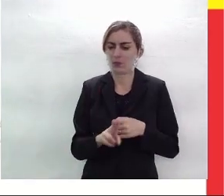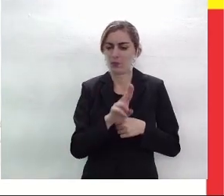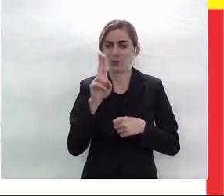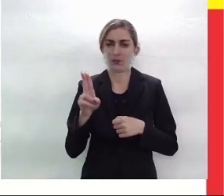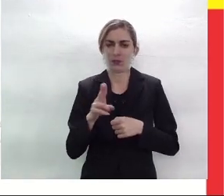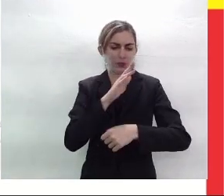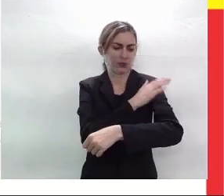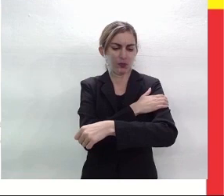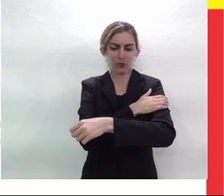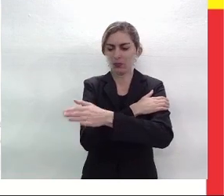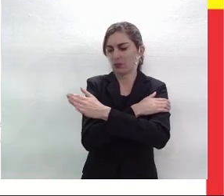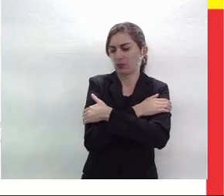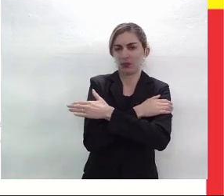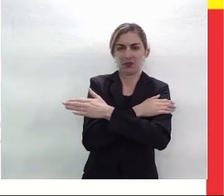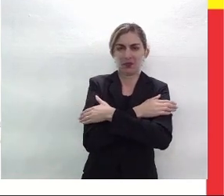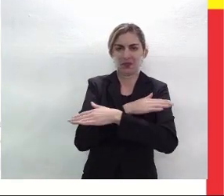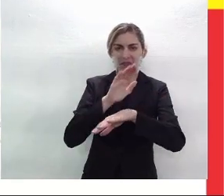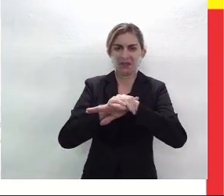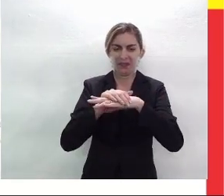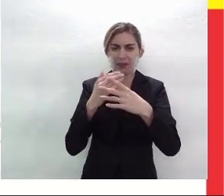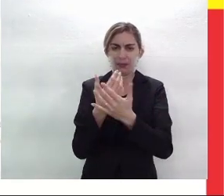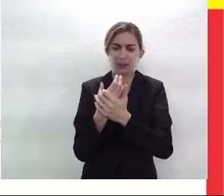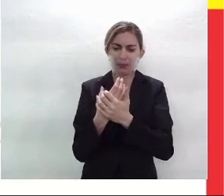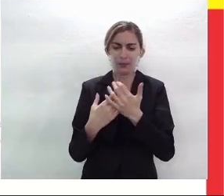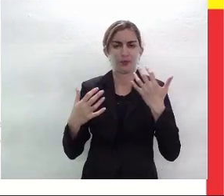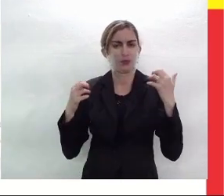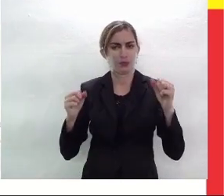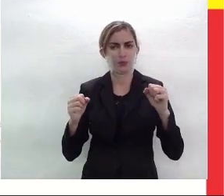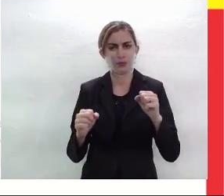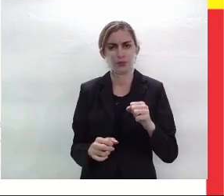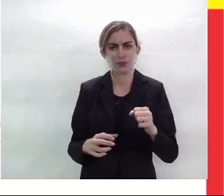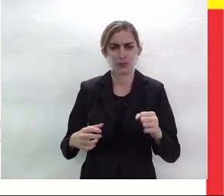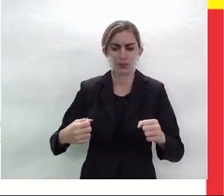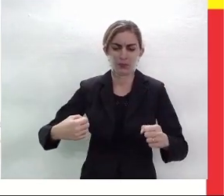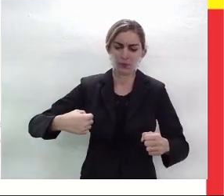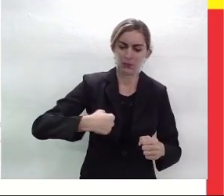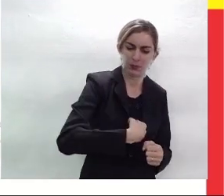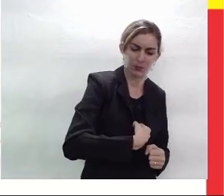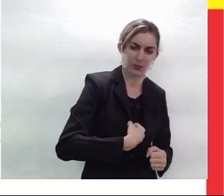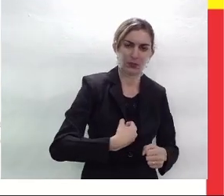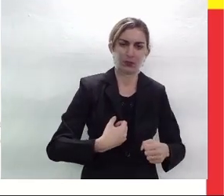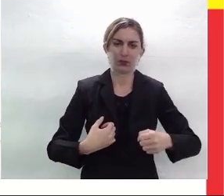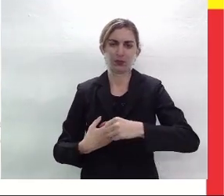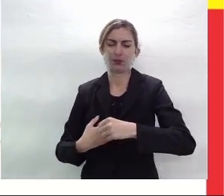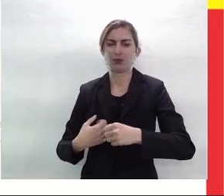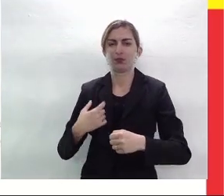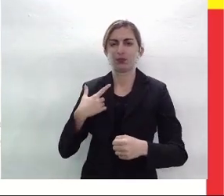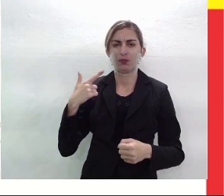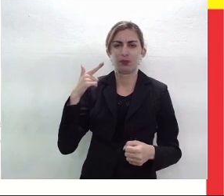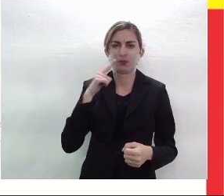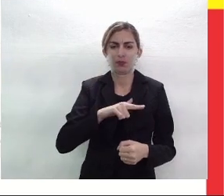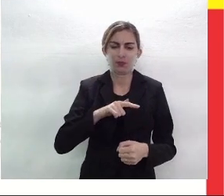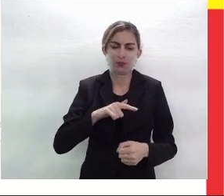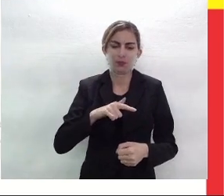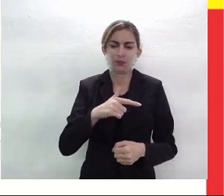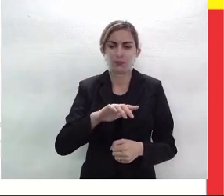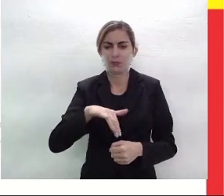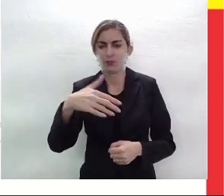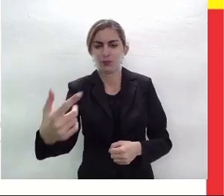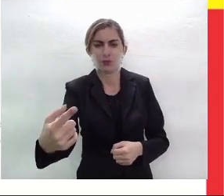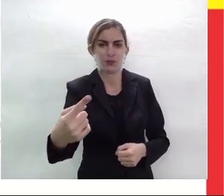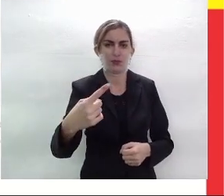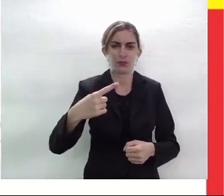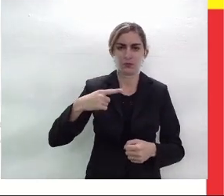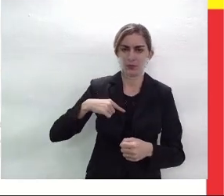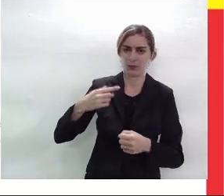ela utiliza são os braços, né? As mãos, para poder justamente travar a perna e assim conseguir ir